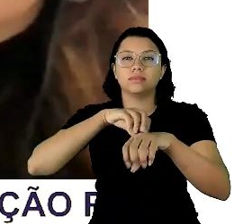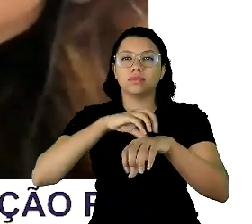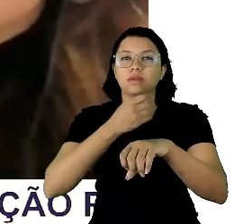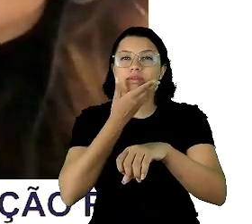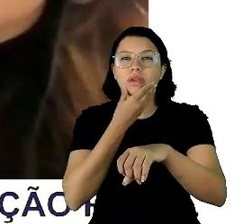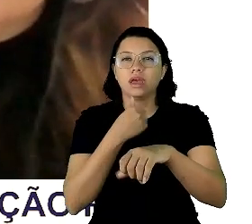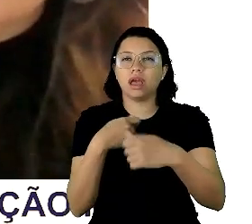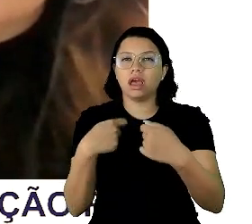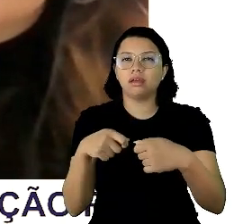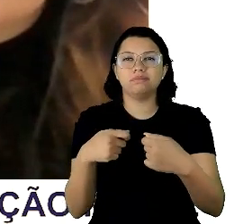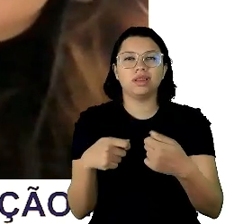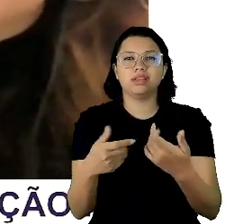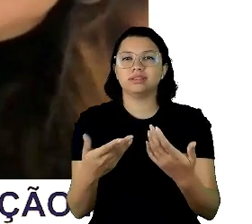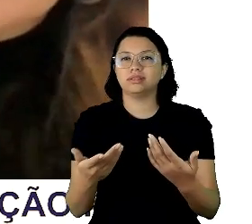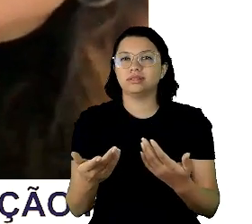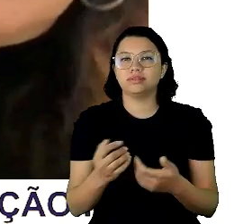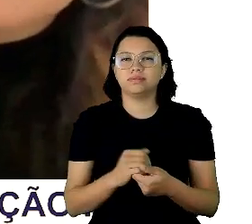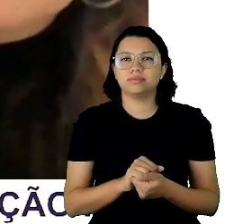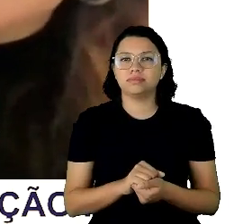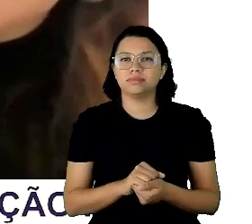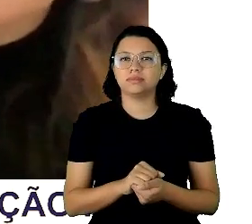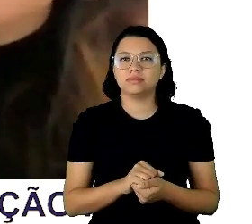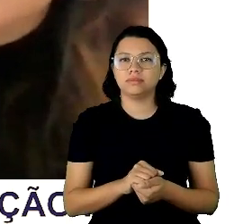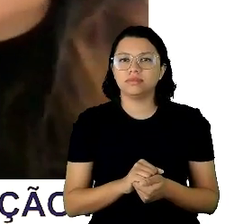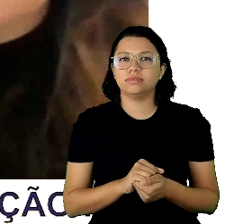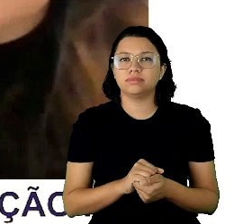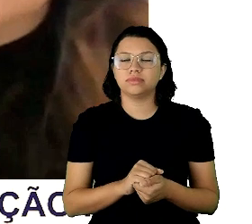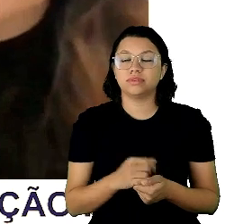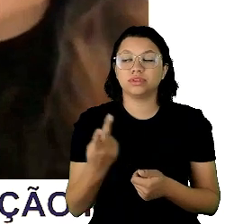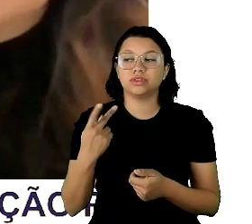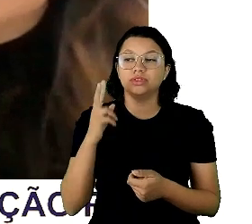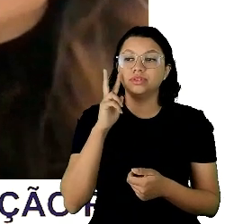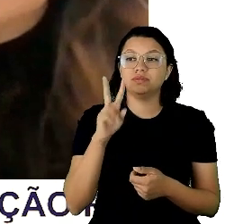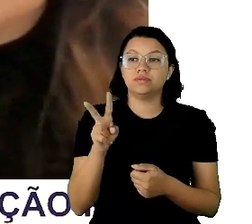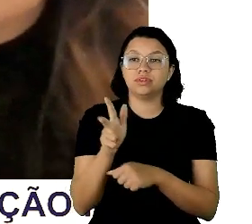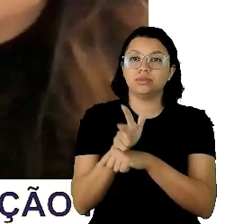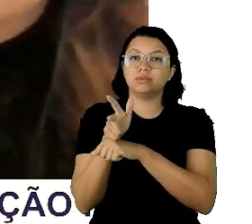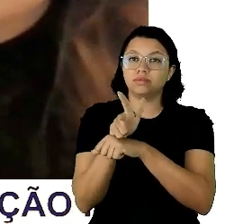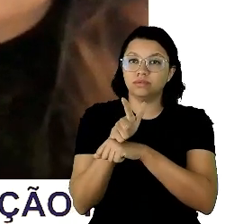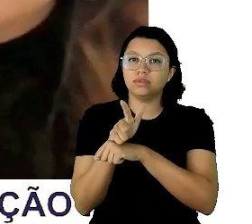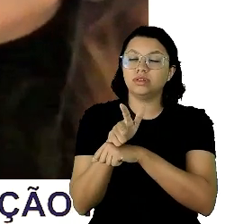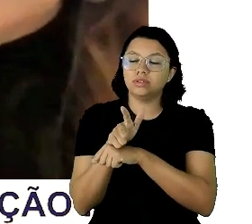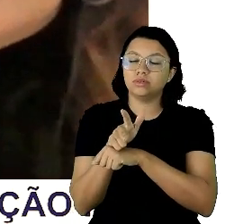até passou, né? A gente viu recentemente um vídeo também muito interessante,